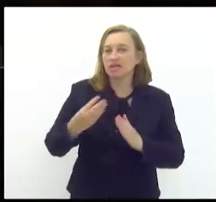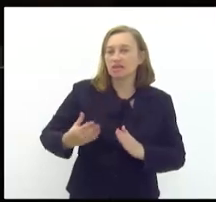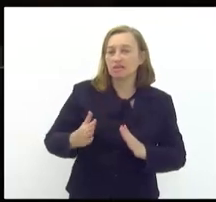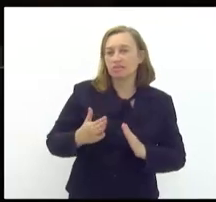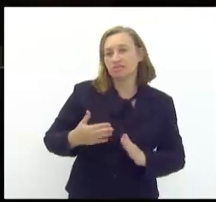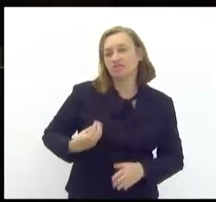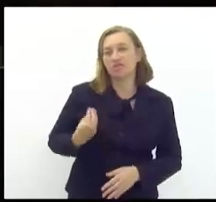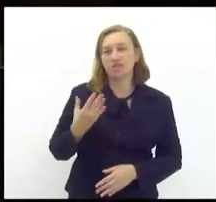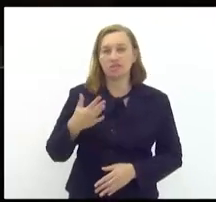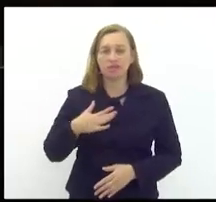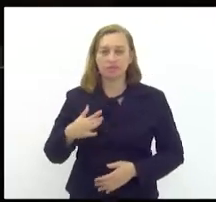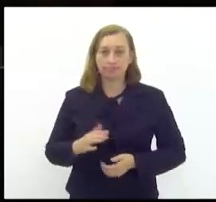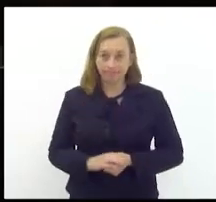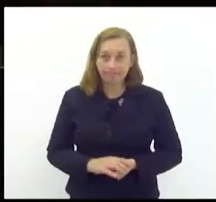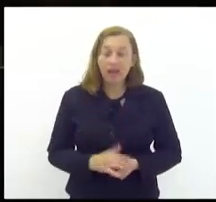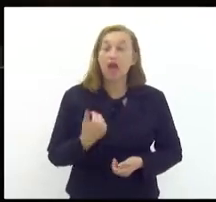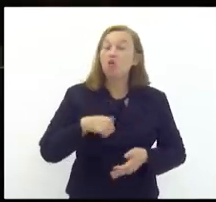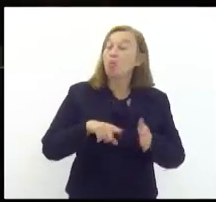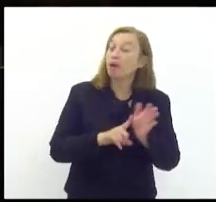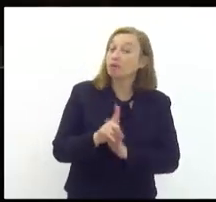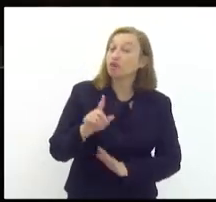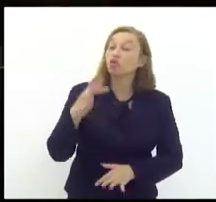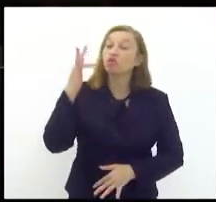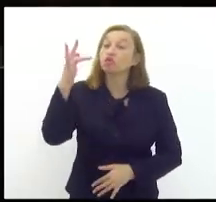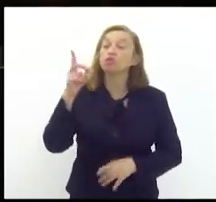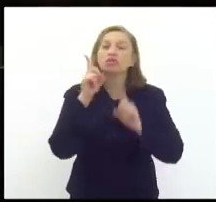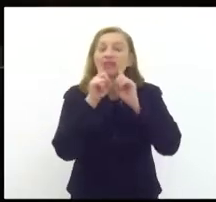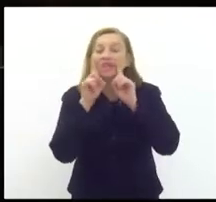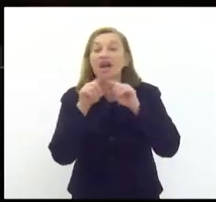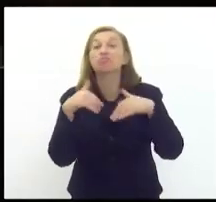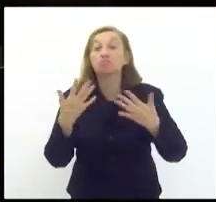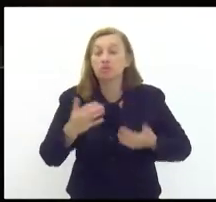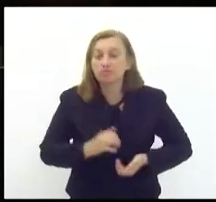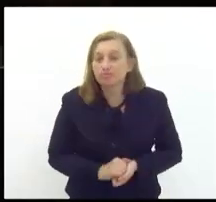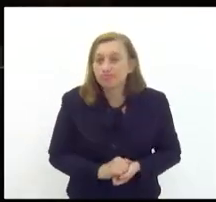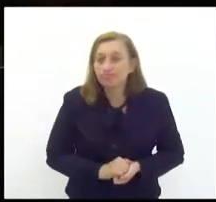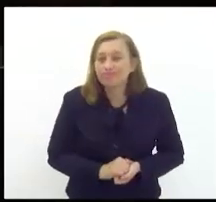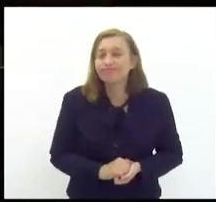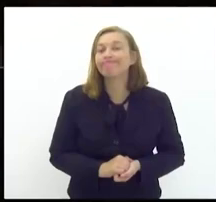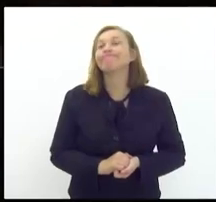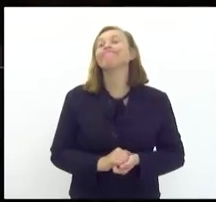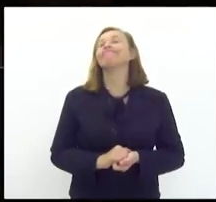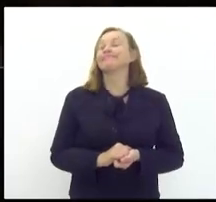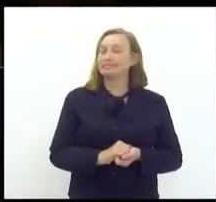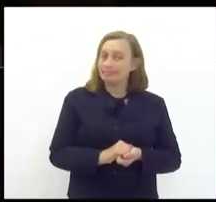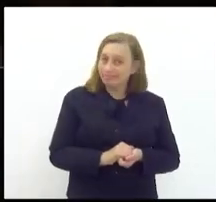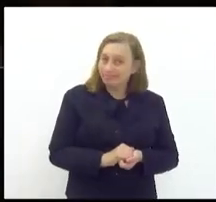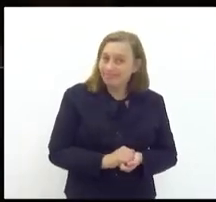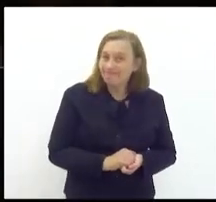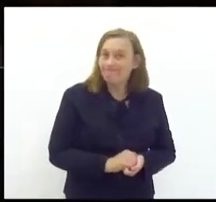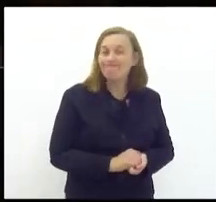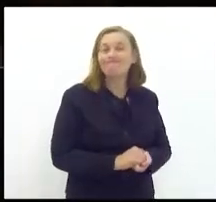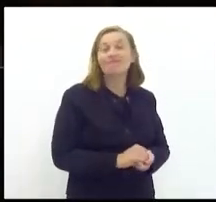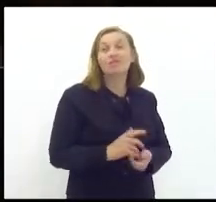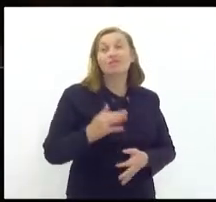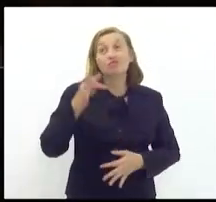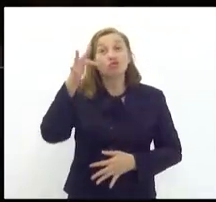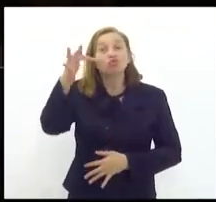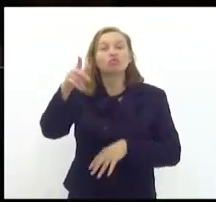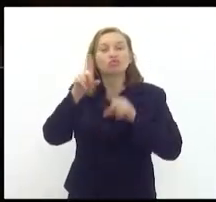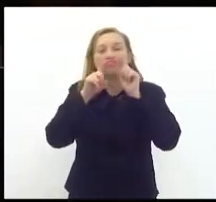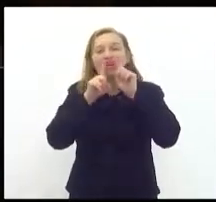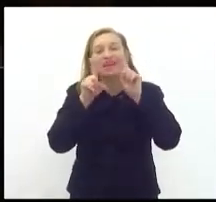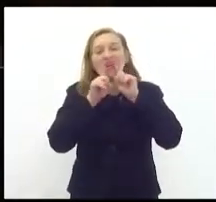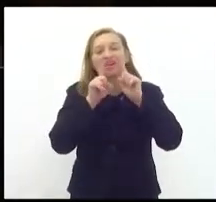eu pergunto o que será do Futuro de Maricá o que será do Futuro de Maricá